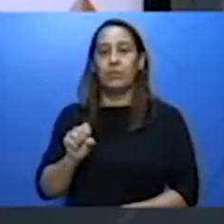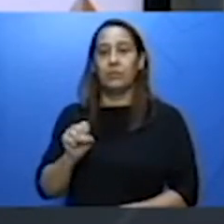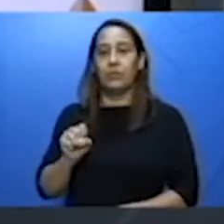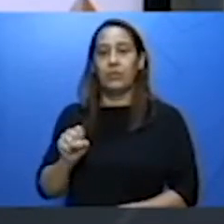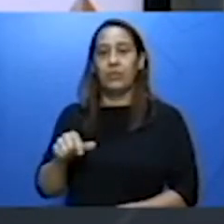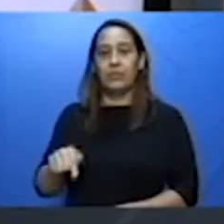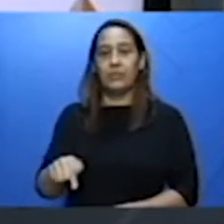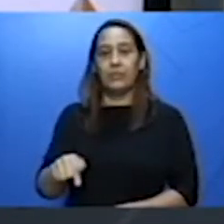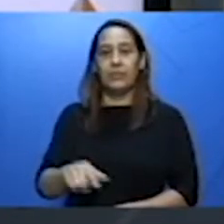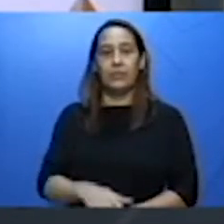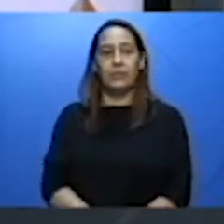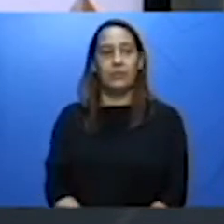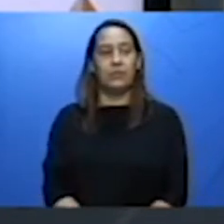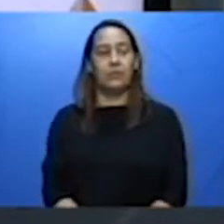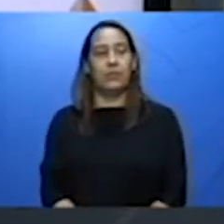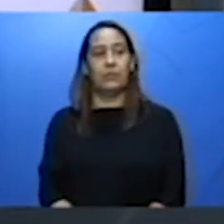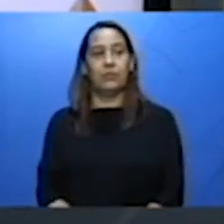continha?